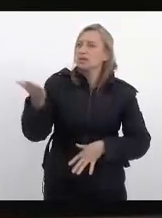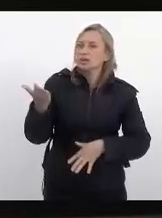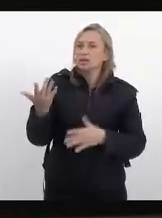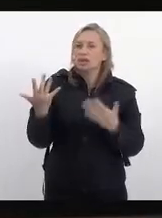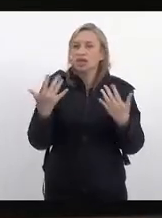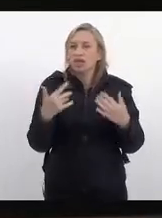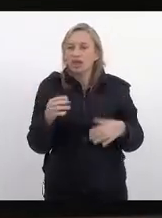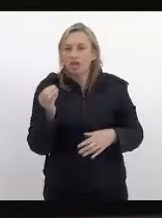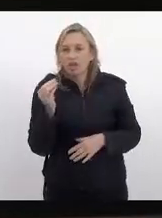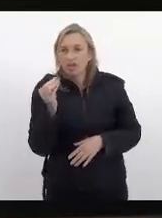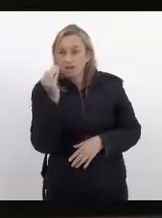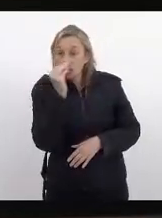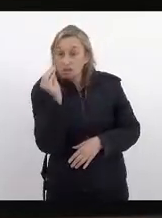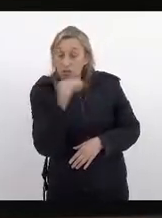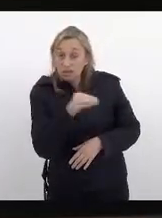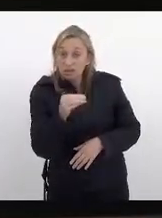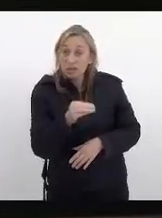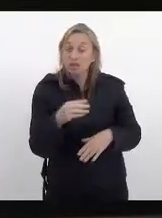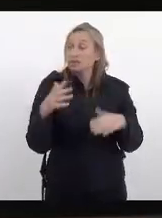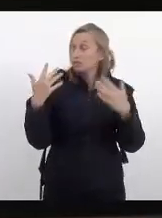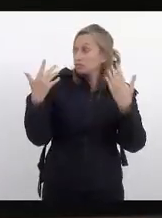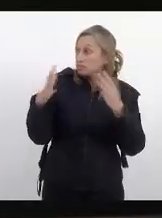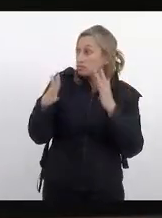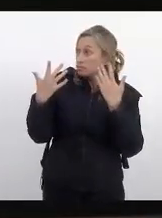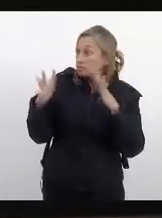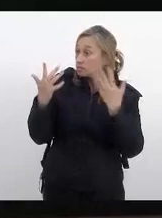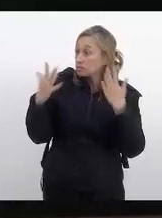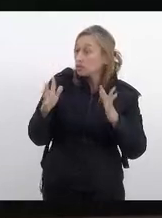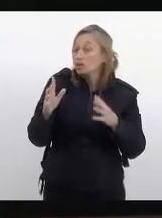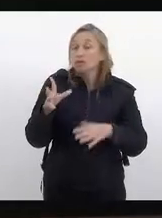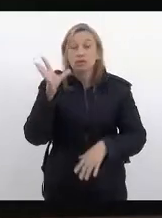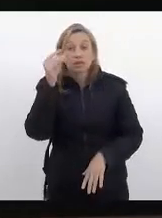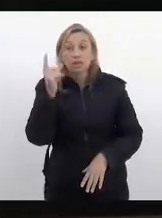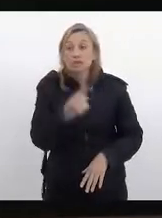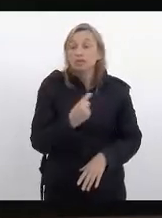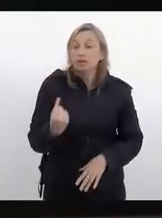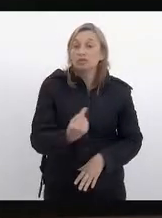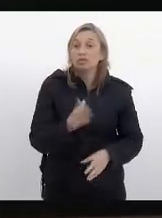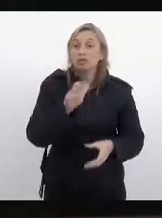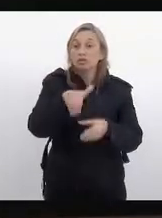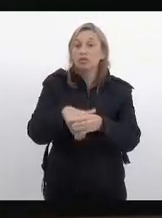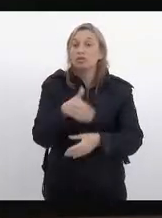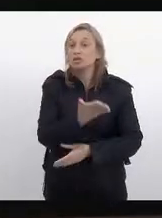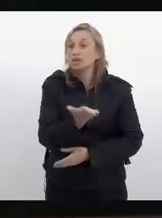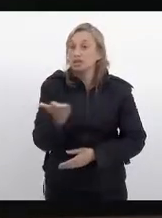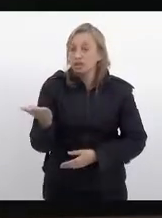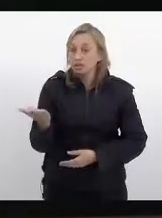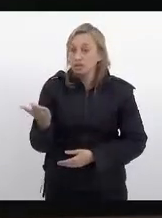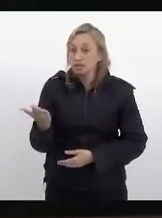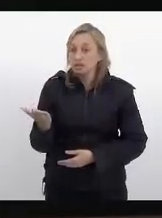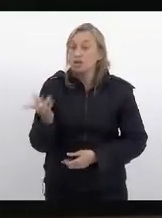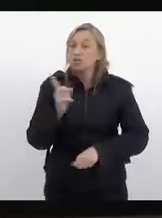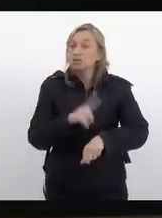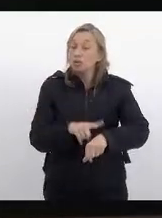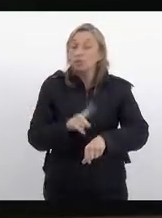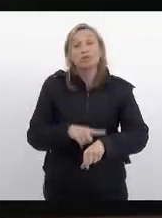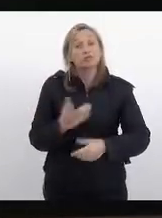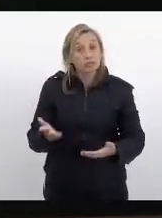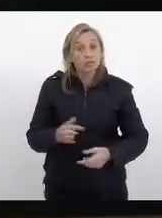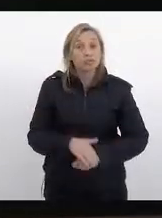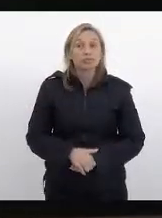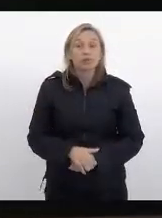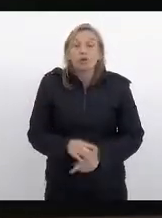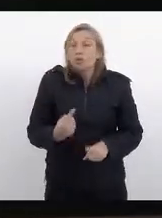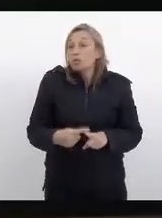vaiaram Galerias que aplaudiram e o que interessa é o voto de Cada Um Na hora do voto